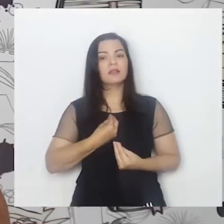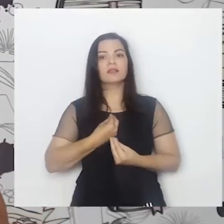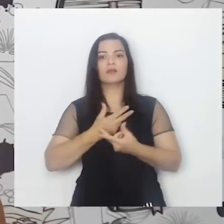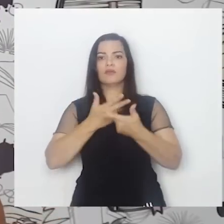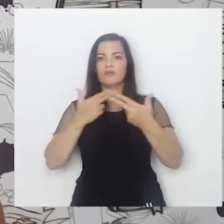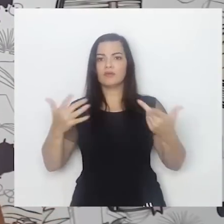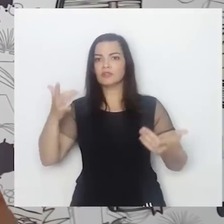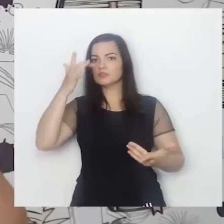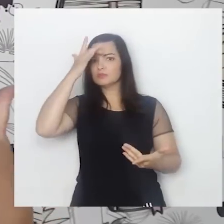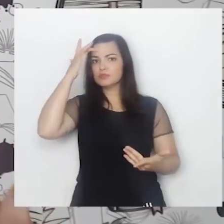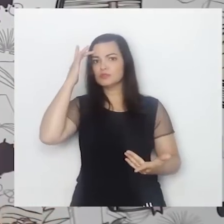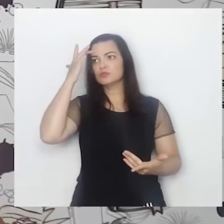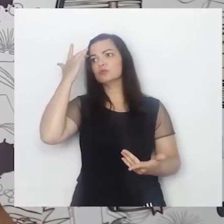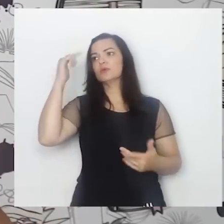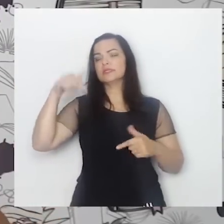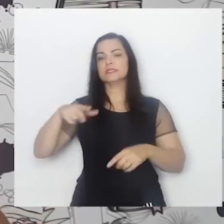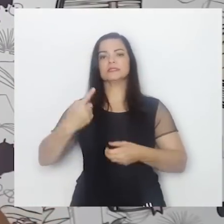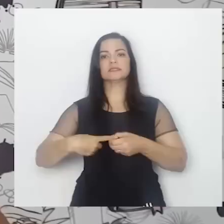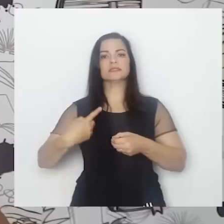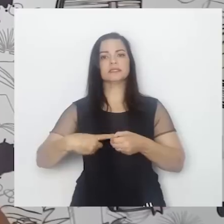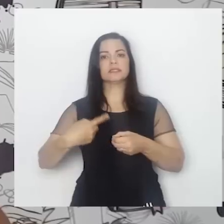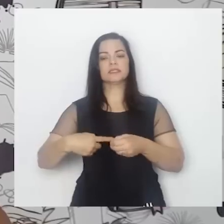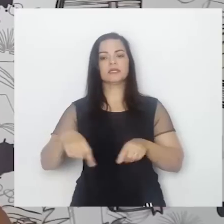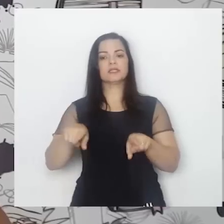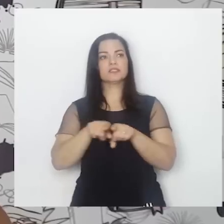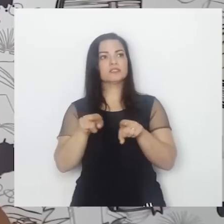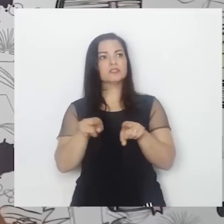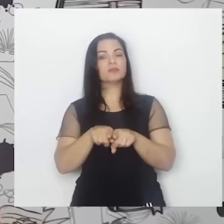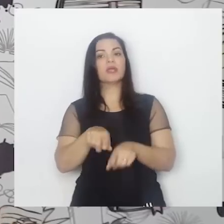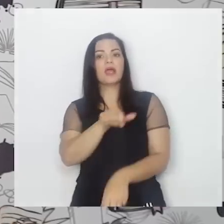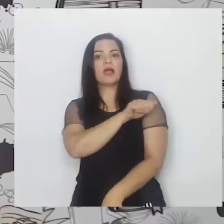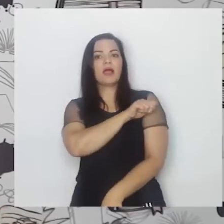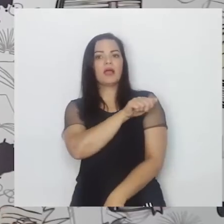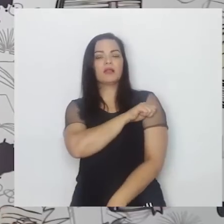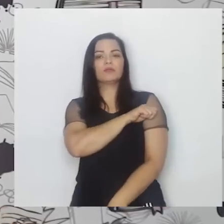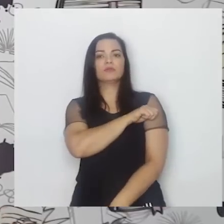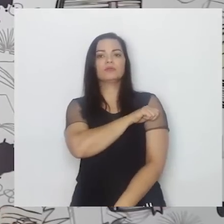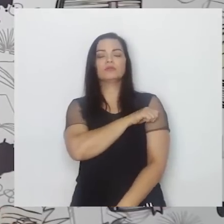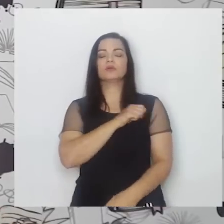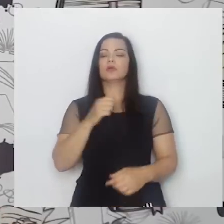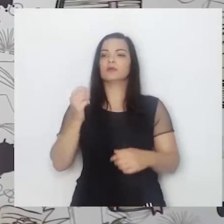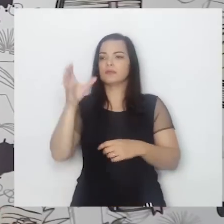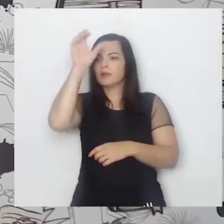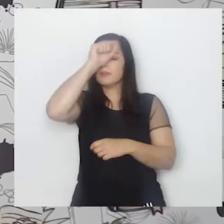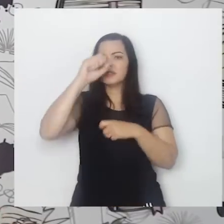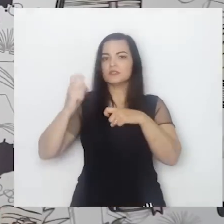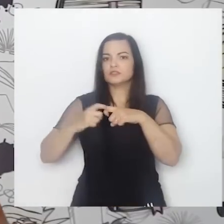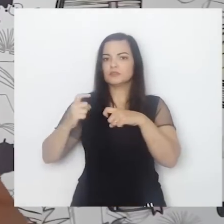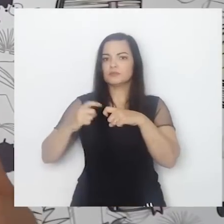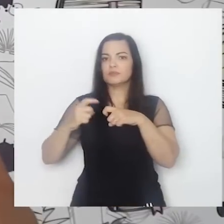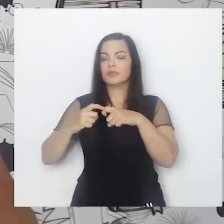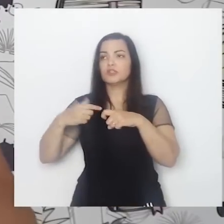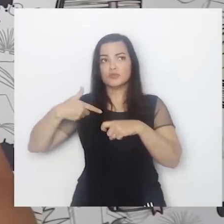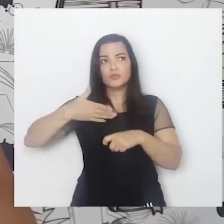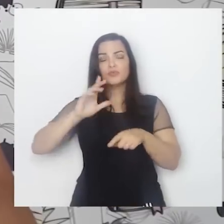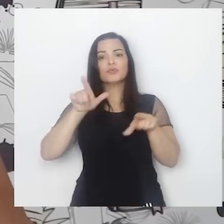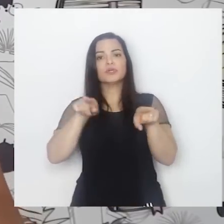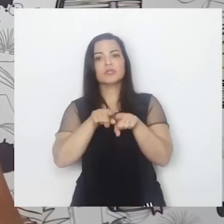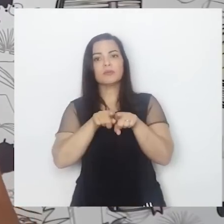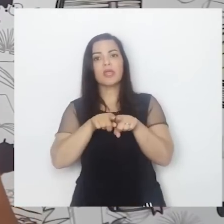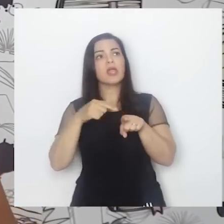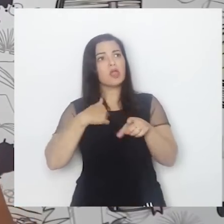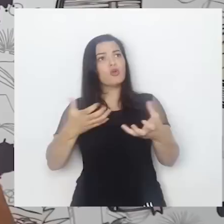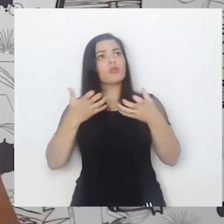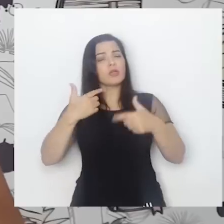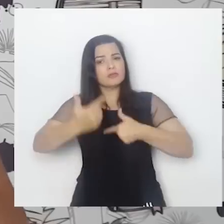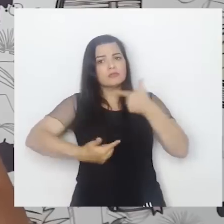de medicina, para também seguir a sorte de seus irmãos e parentes na defesa do país, ofereço os